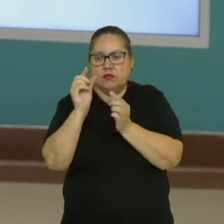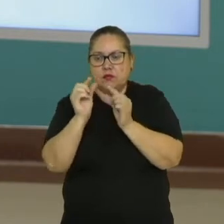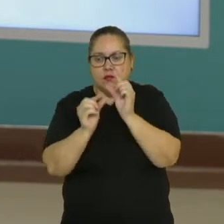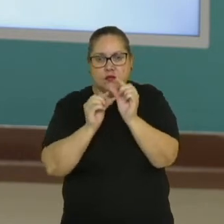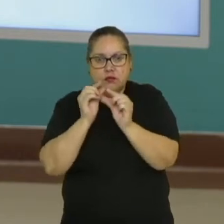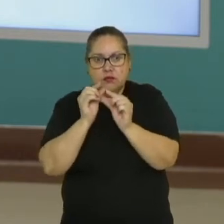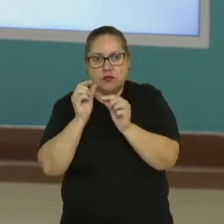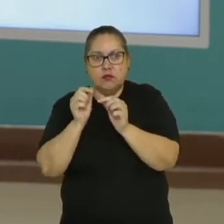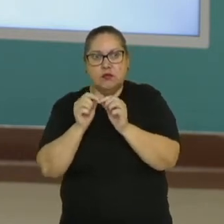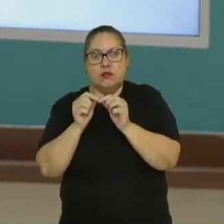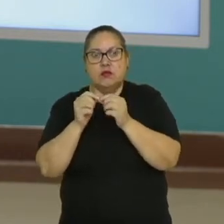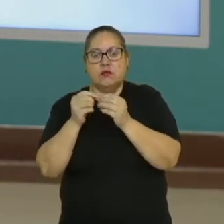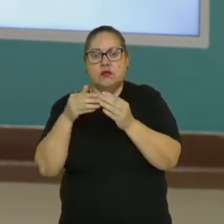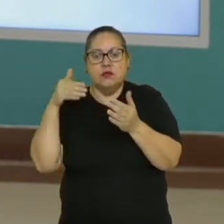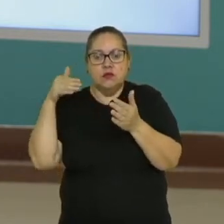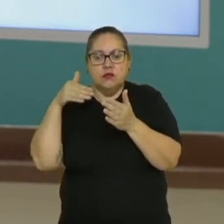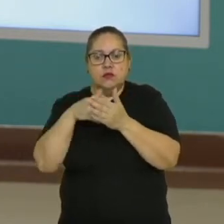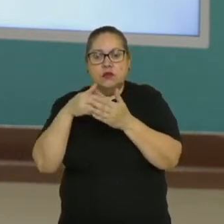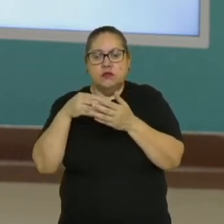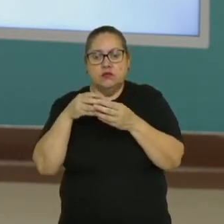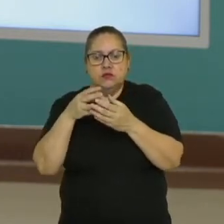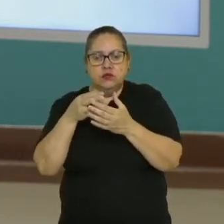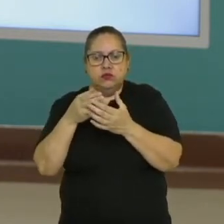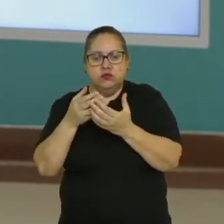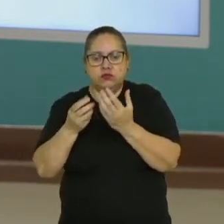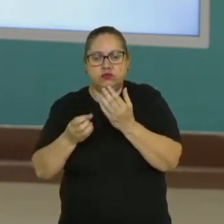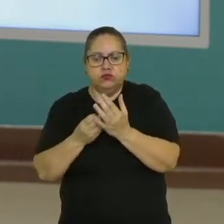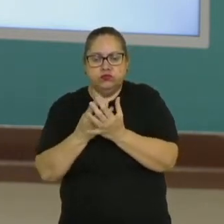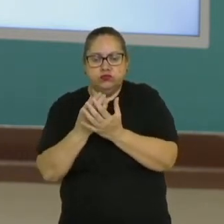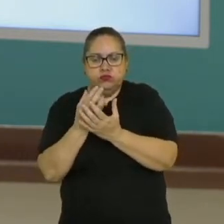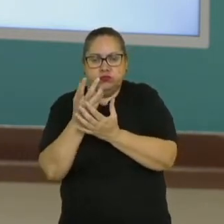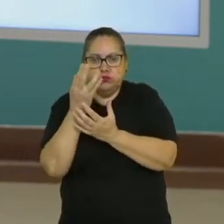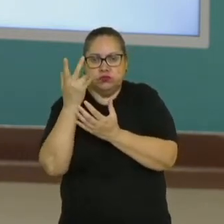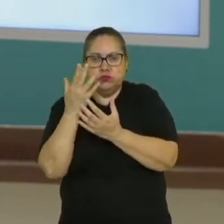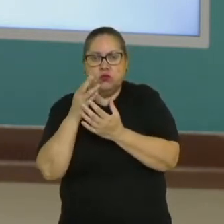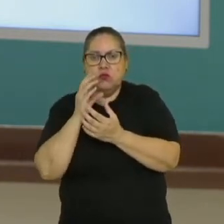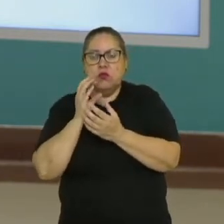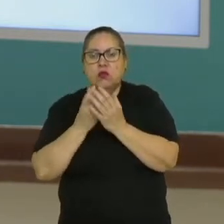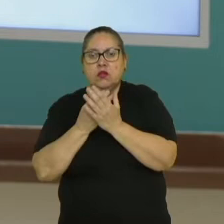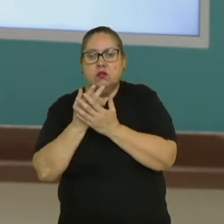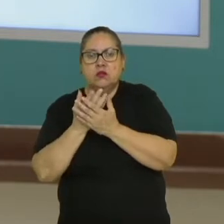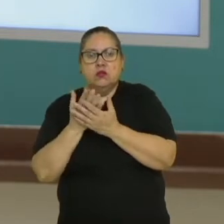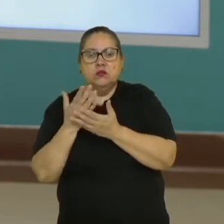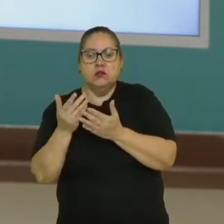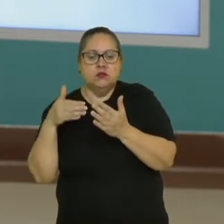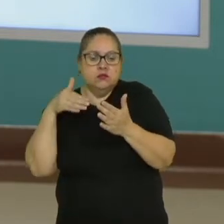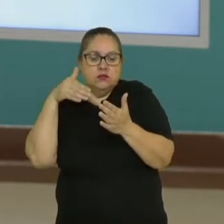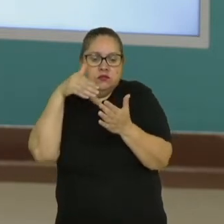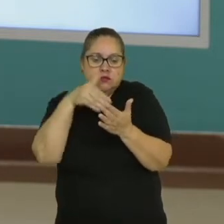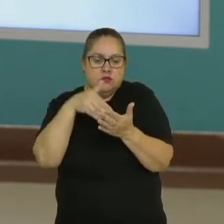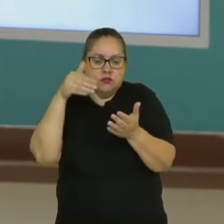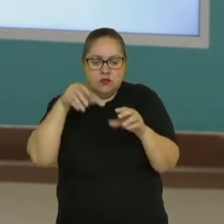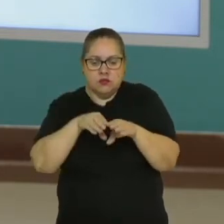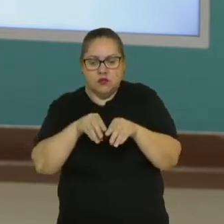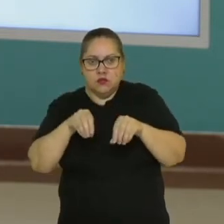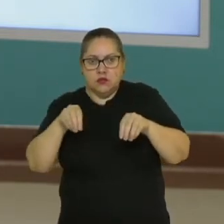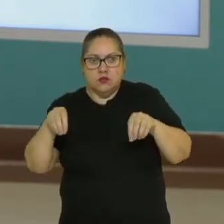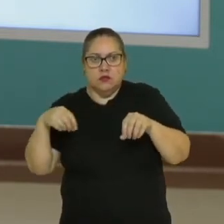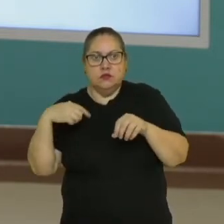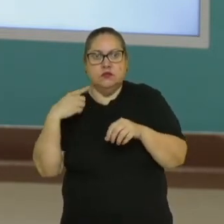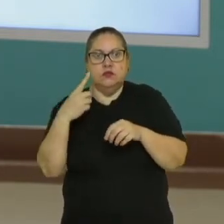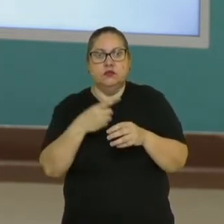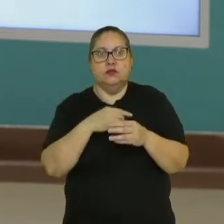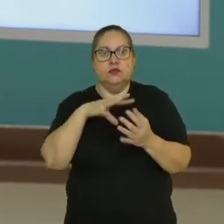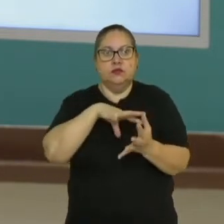menores, e até que eles entrem em combustão, pegando fogo. E muitos deles acabam não chegando na superfície do nosso